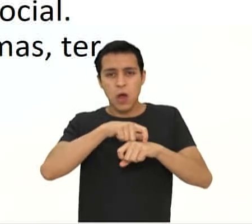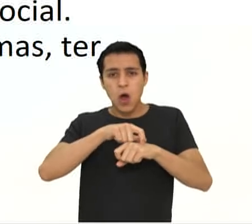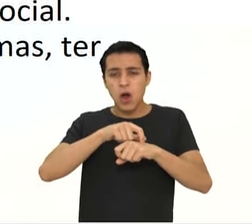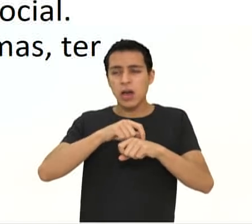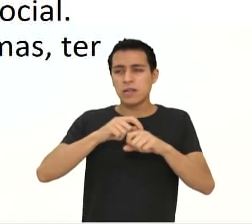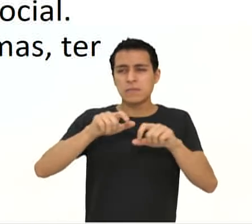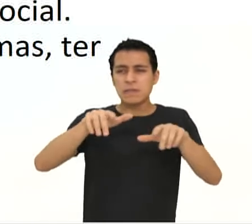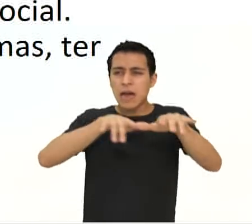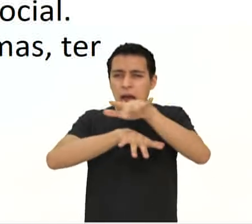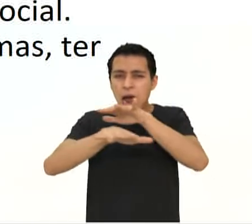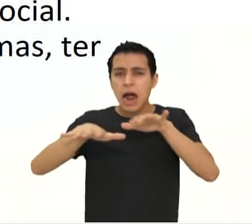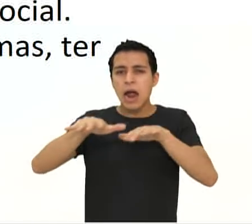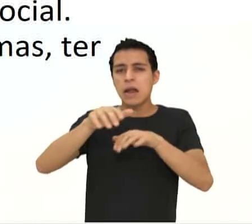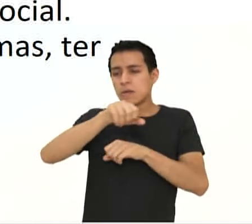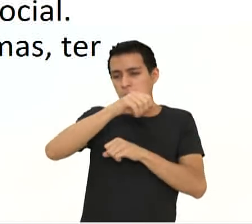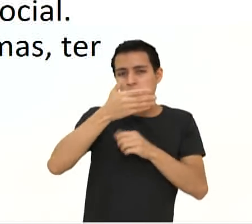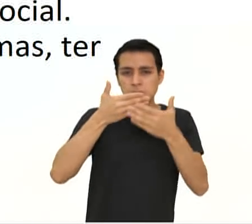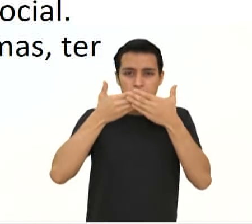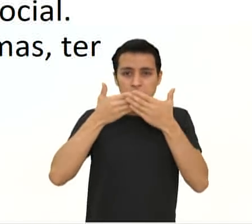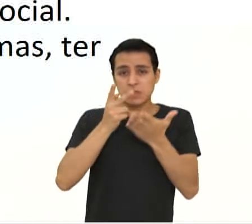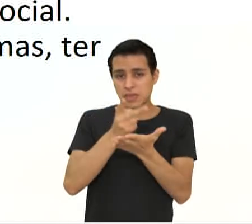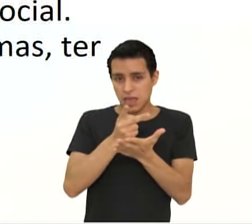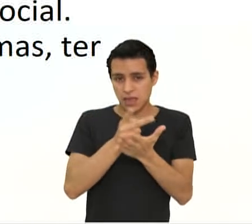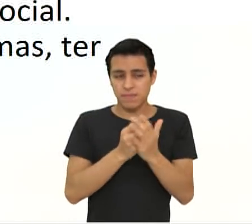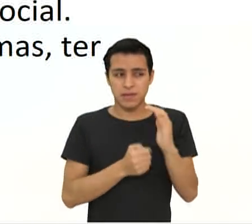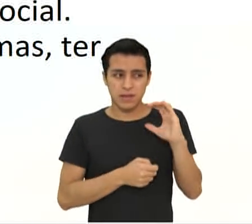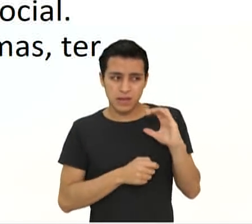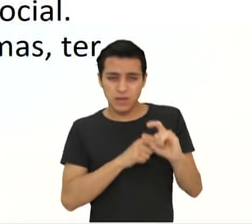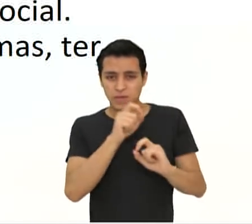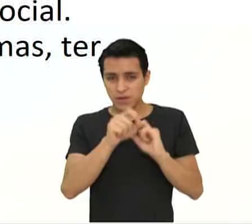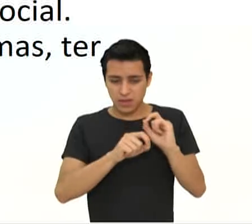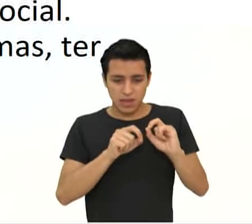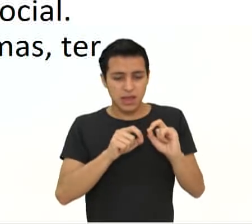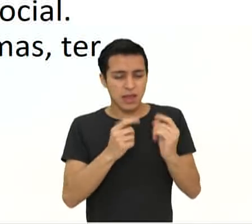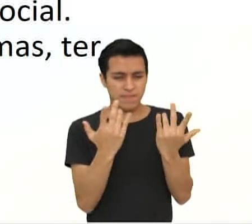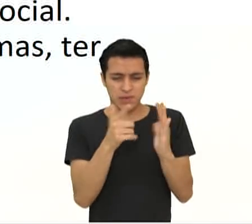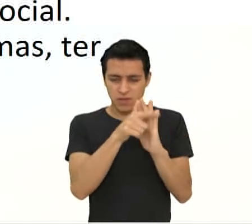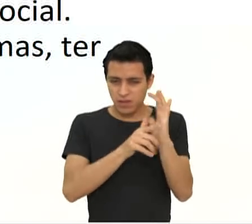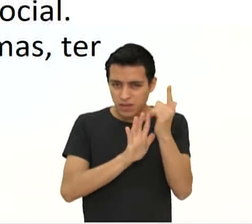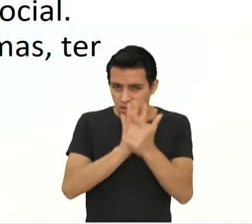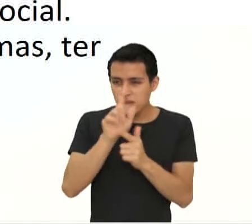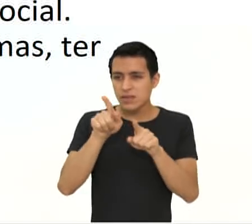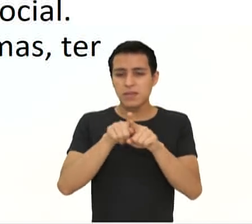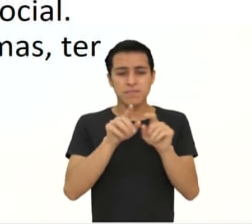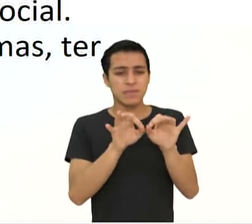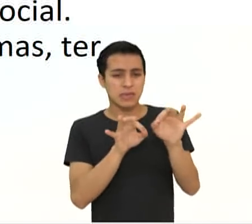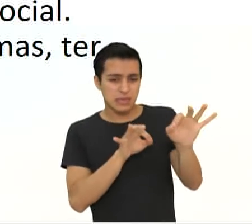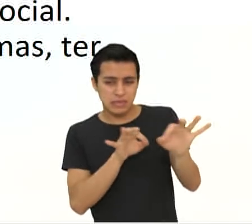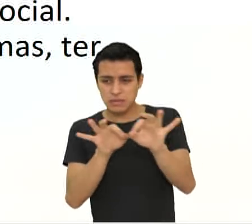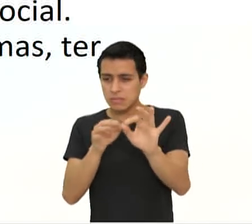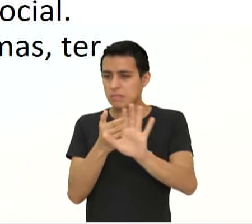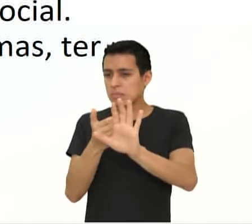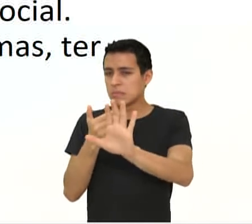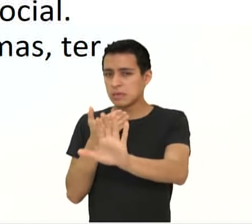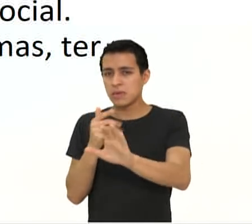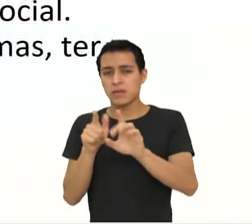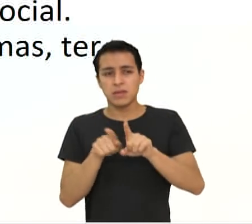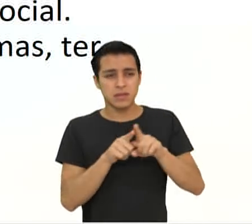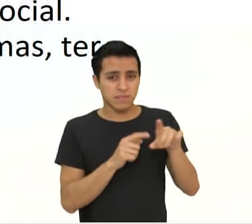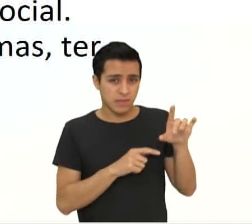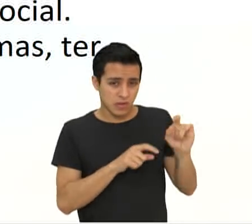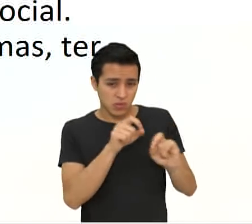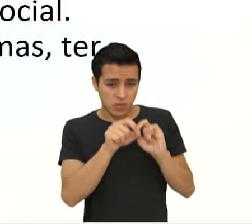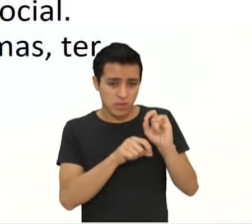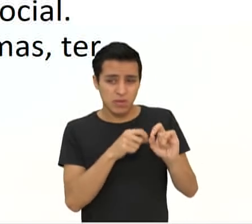os ambientes arejados. Letra C, manter a higiene das mãos e o distanciamento social. E letra